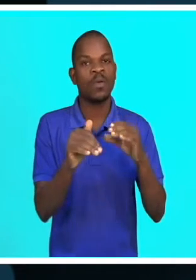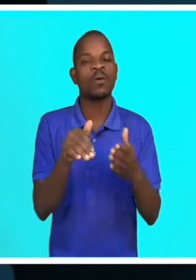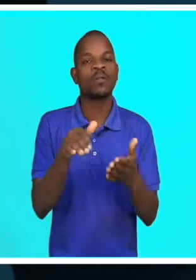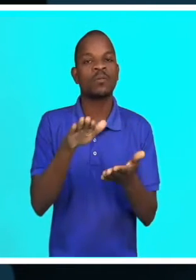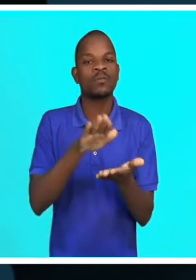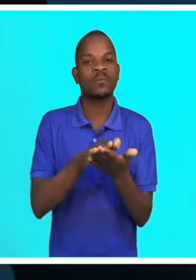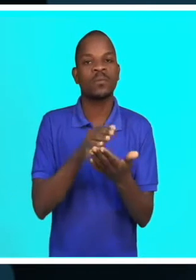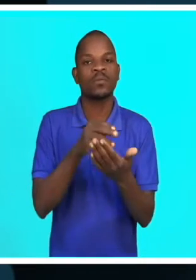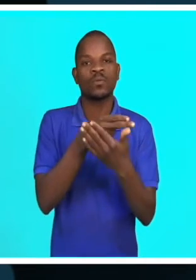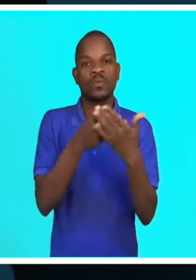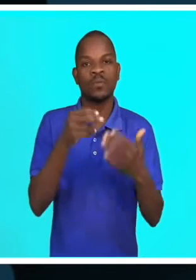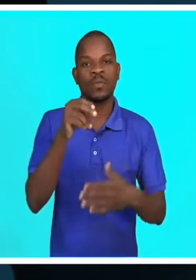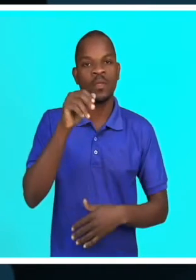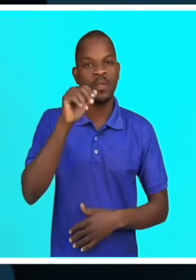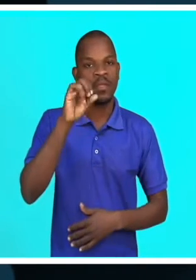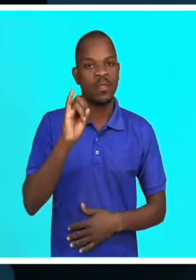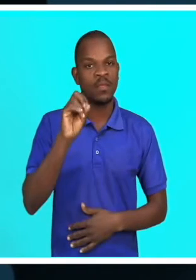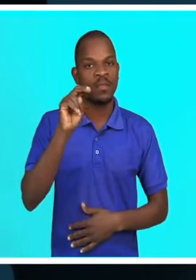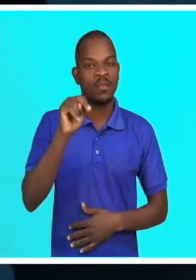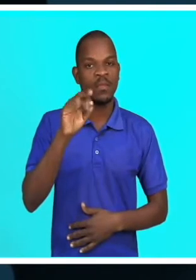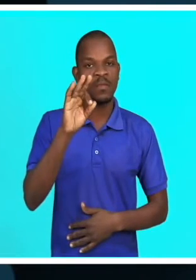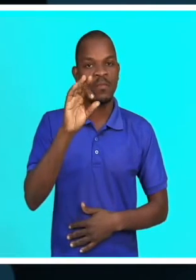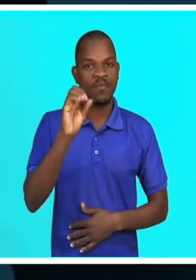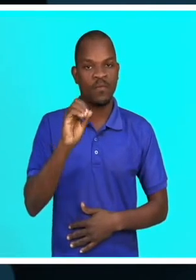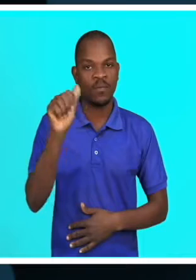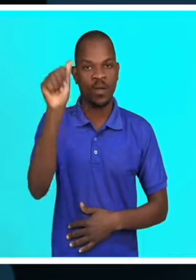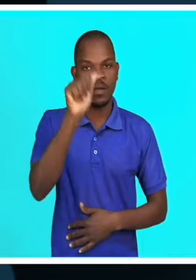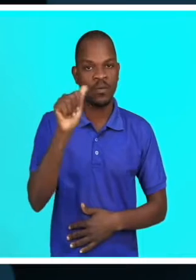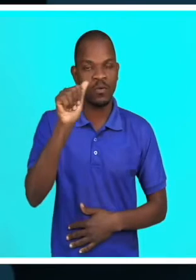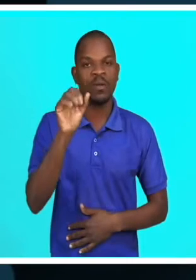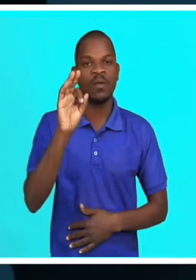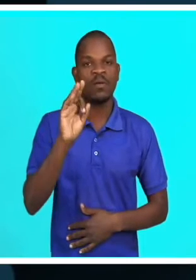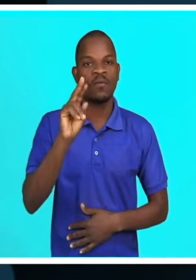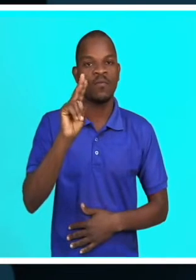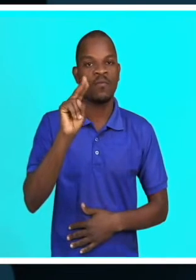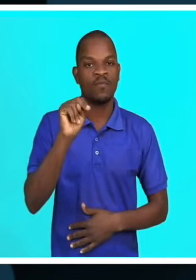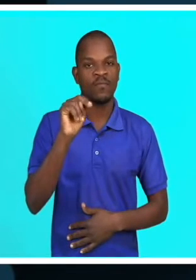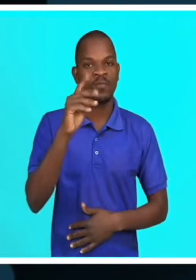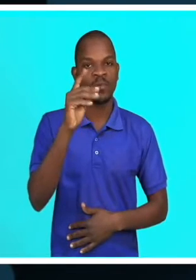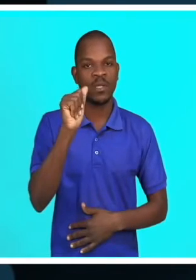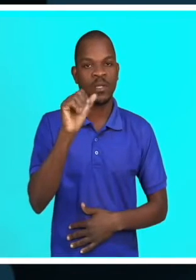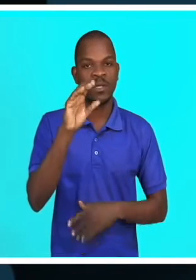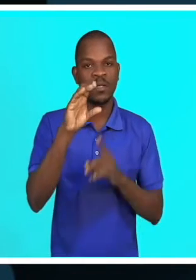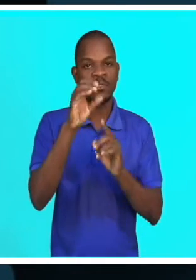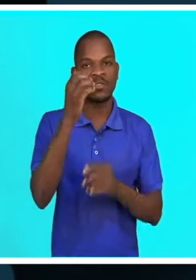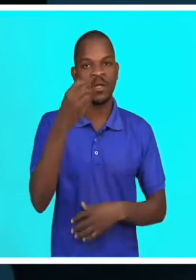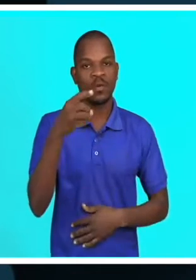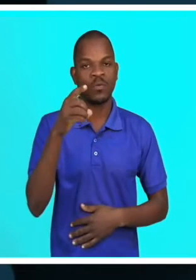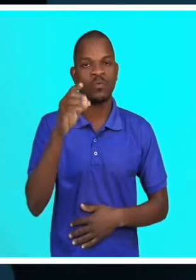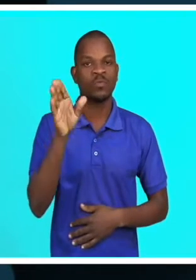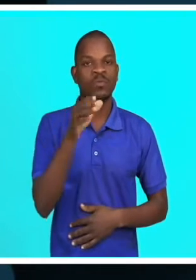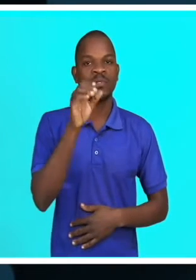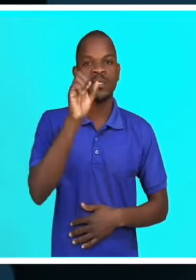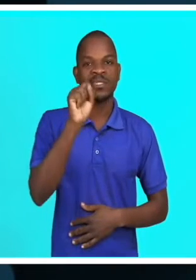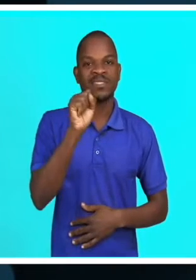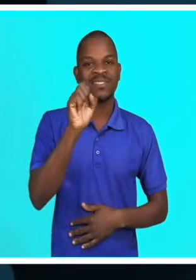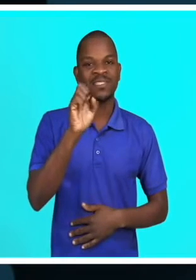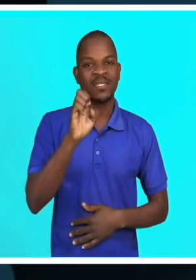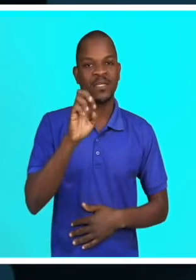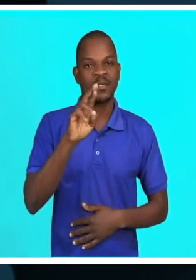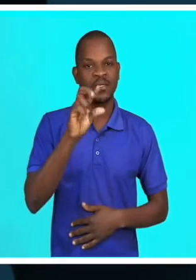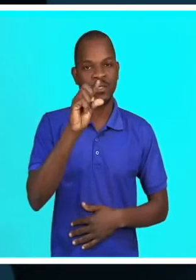Info, que é Info, o e-mail neste caso, Info arroba fundaçãosergiogago.com e lá nós iremos filtrar cada e-mail